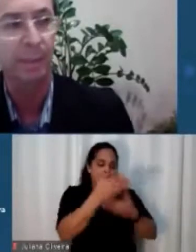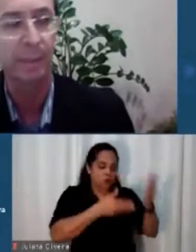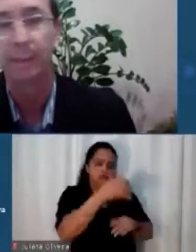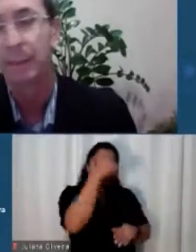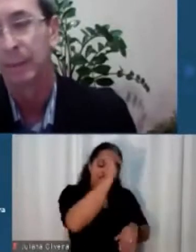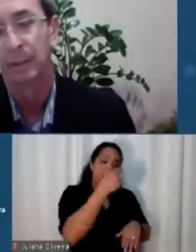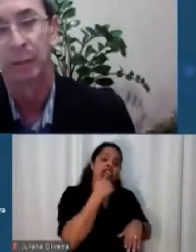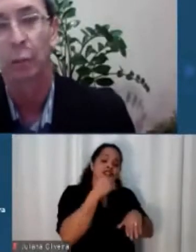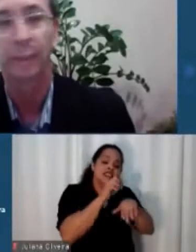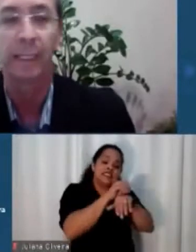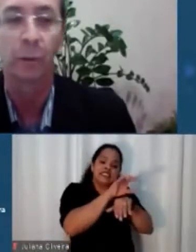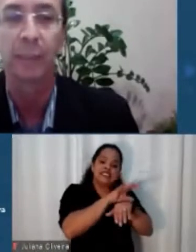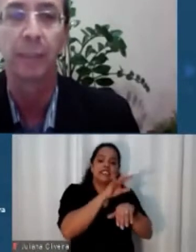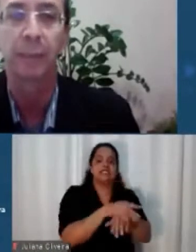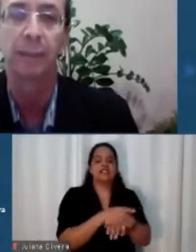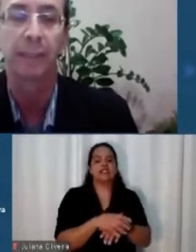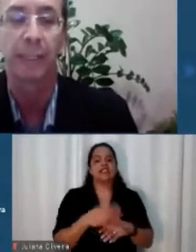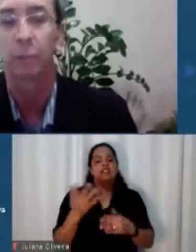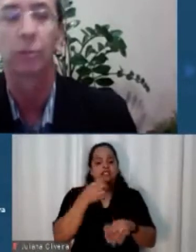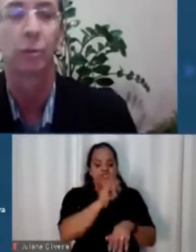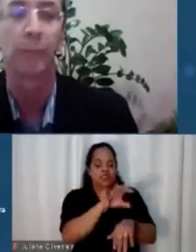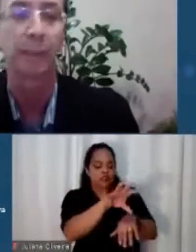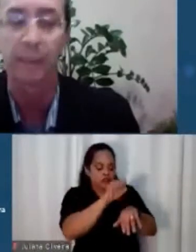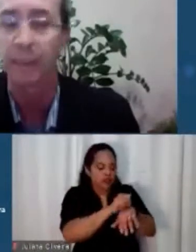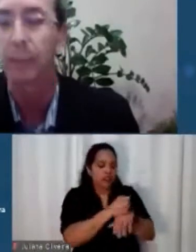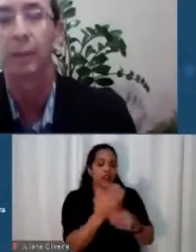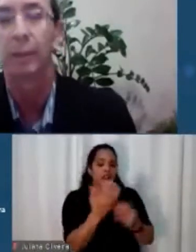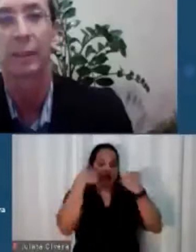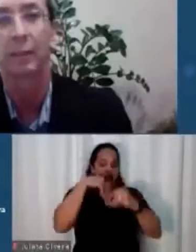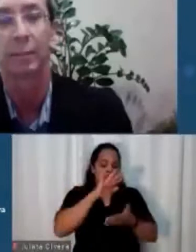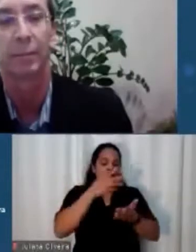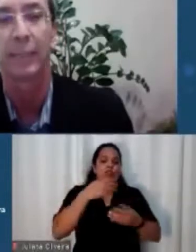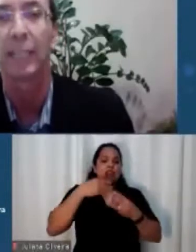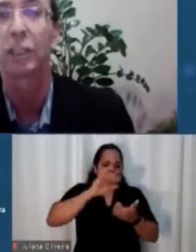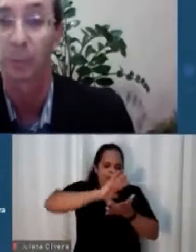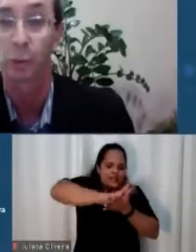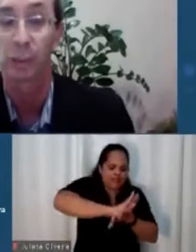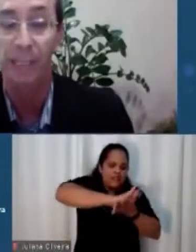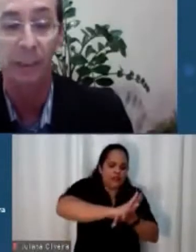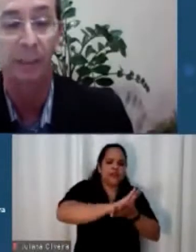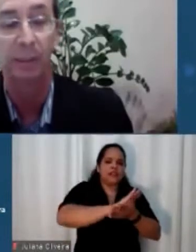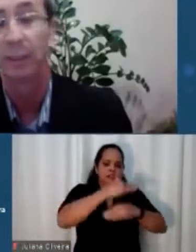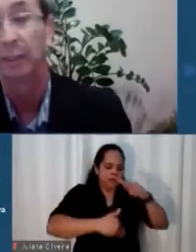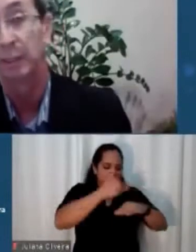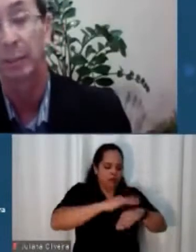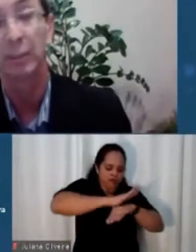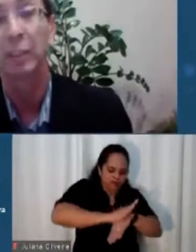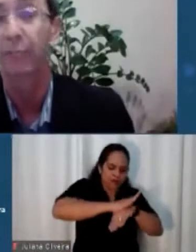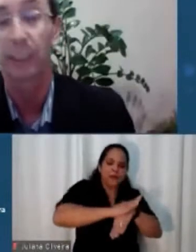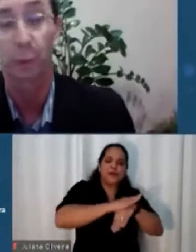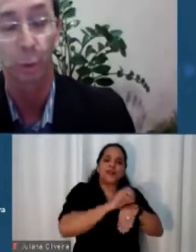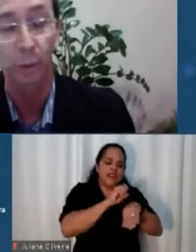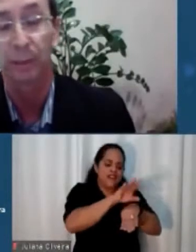Você contém os sangramentos externos, com compressão, essas bandagens hemostáticas, estabilizando